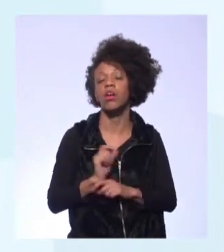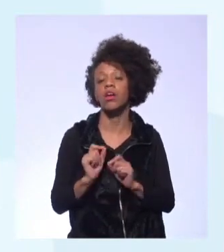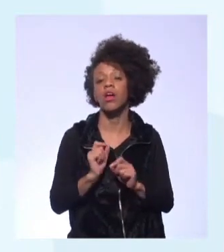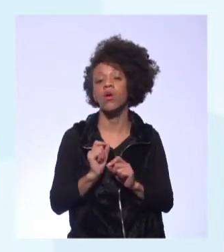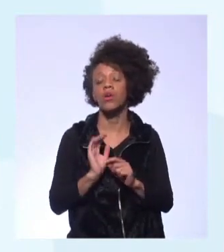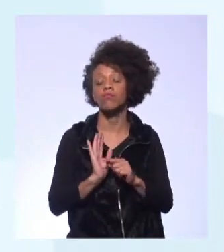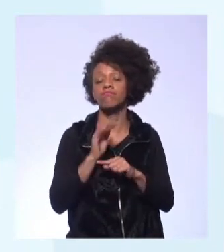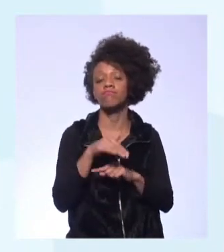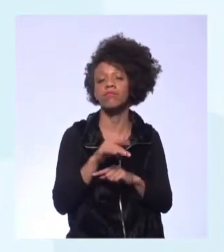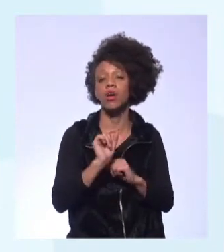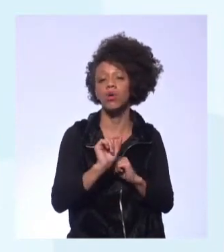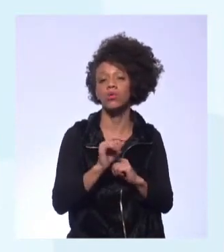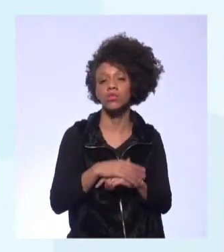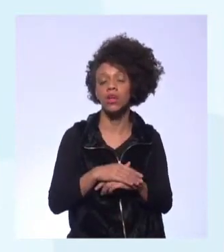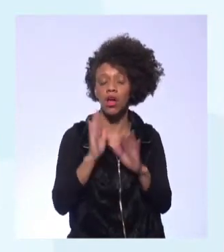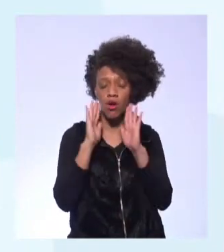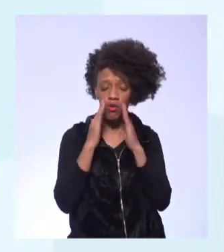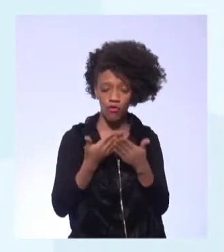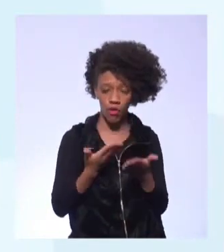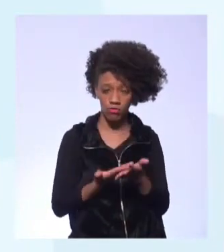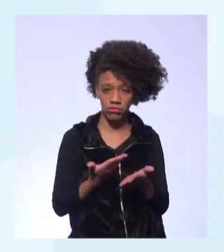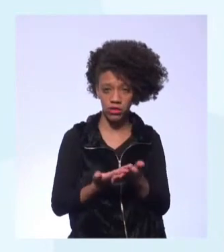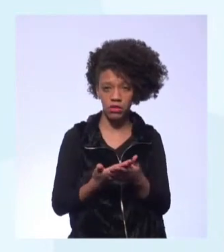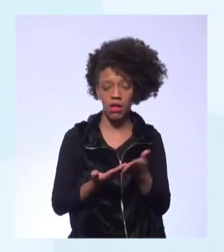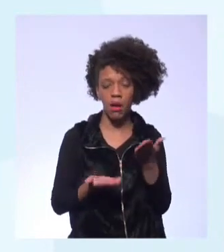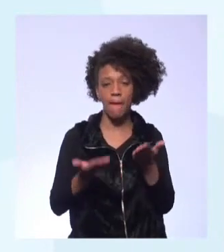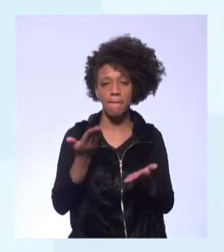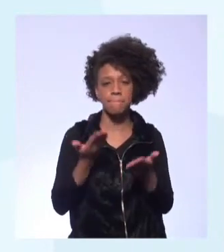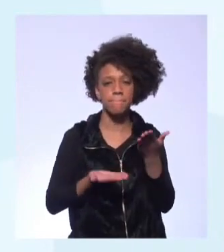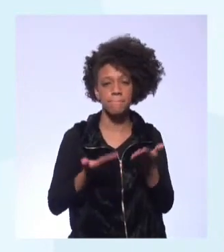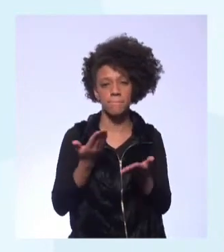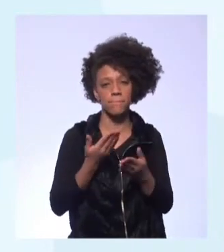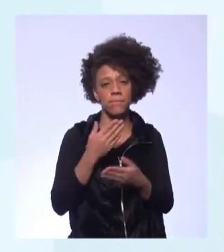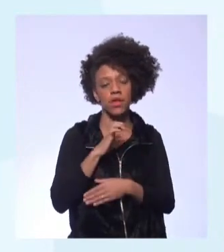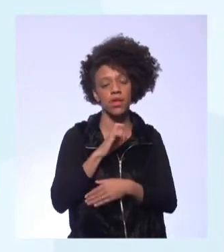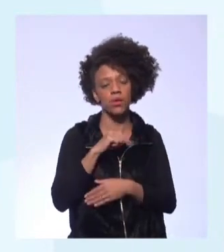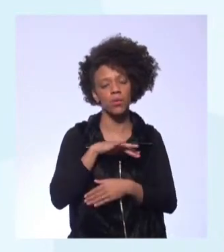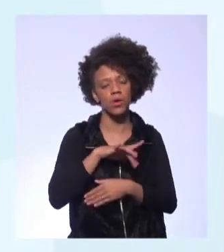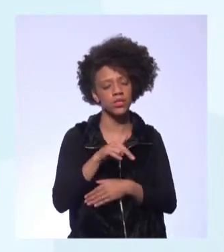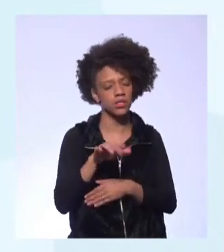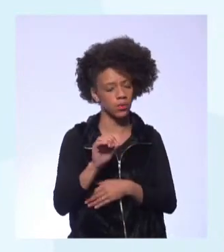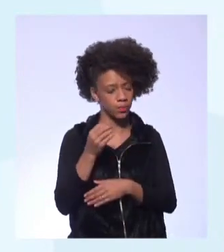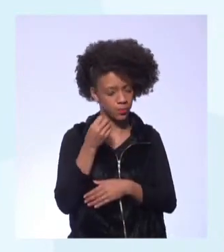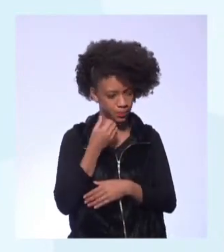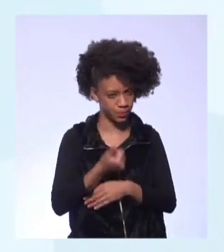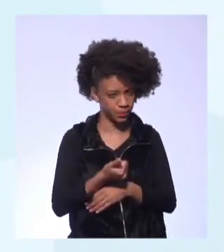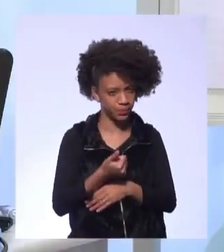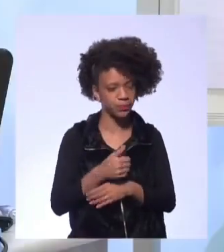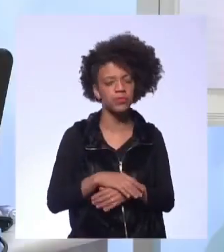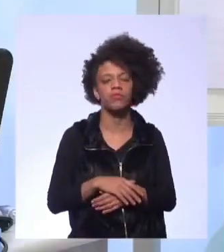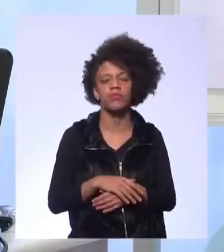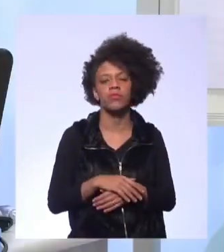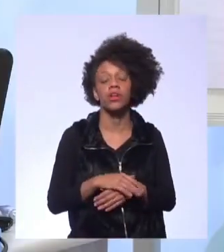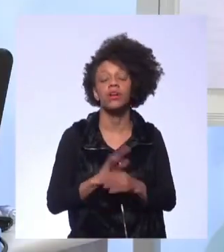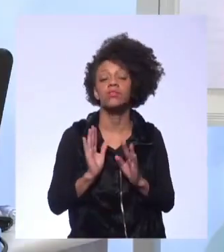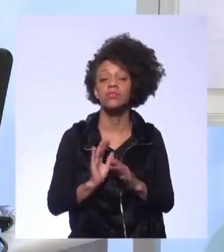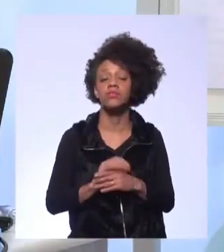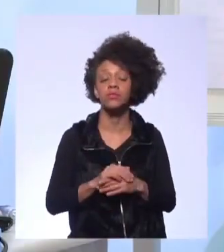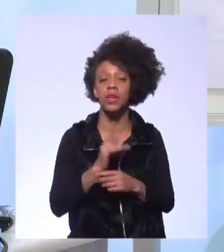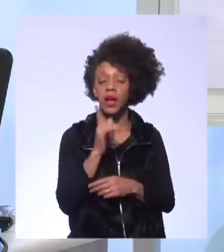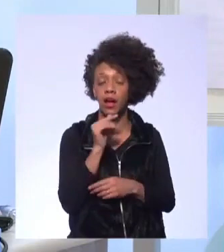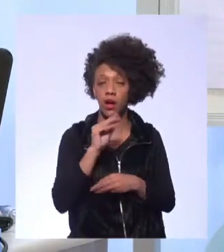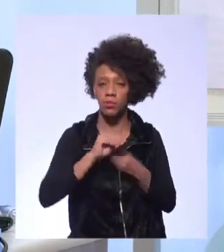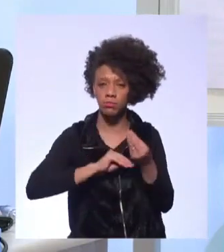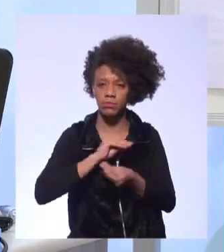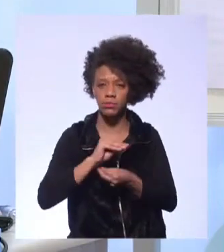ser o foco dessa aula nossa aqui, que é o balanceamento de equação. Tudo bem, pessoal? Então, para a água se